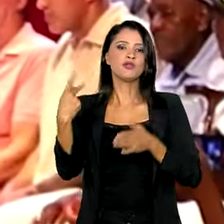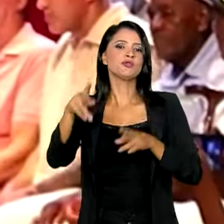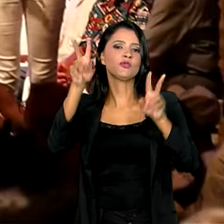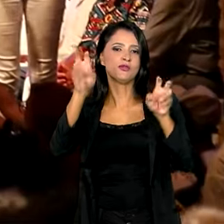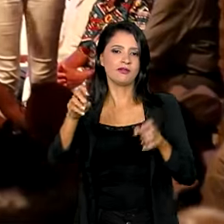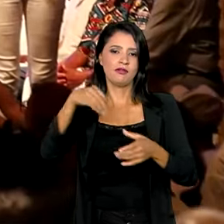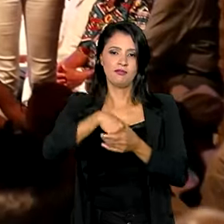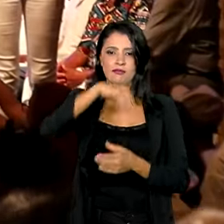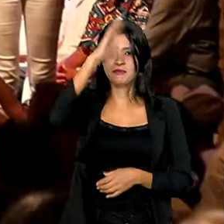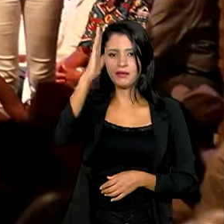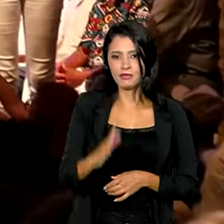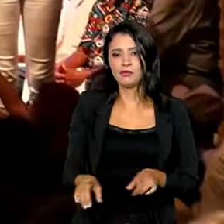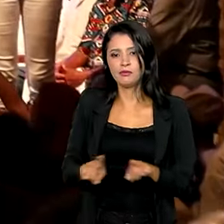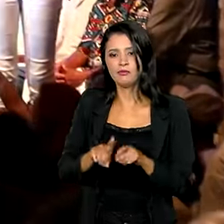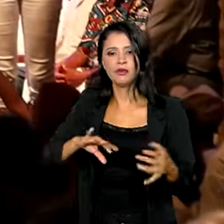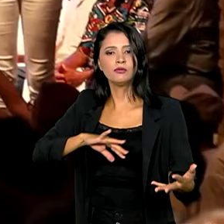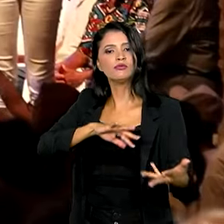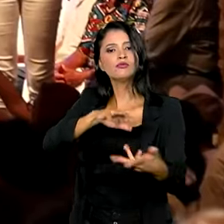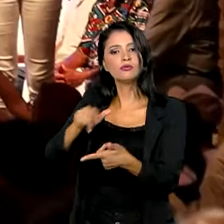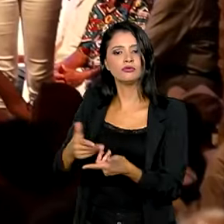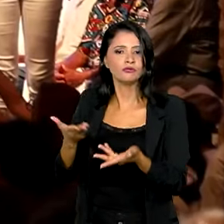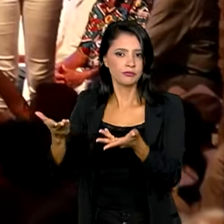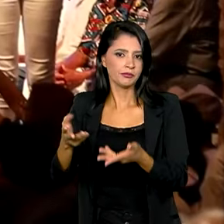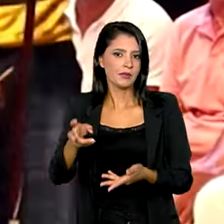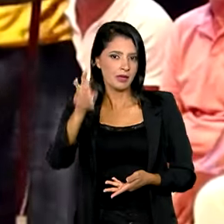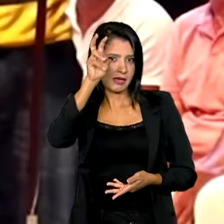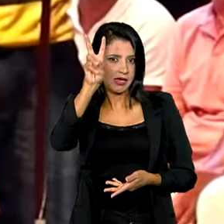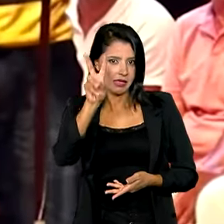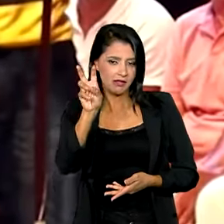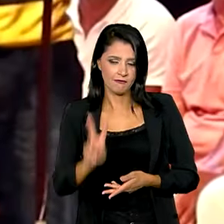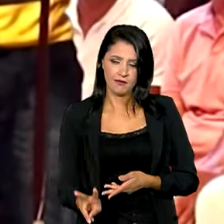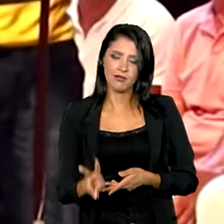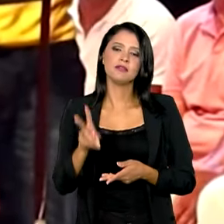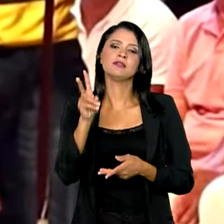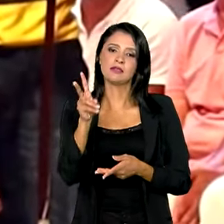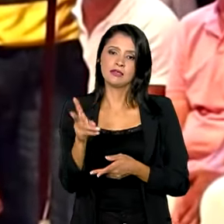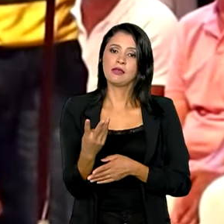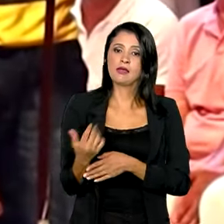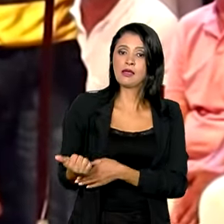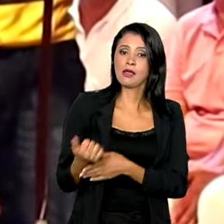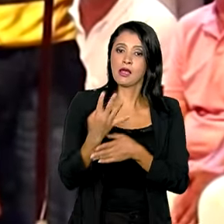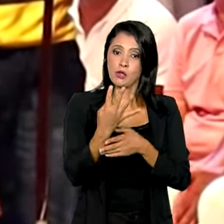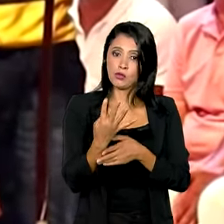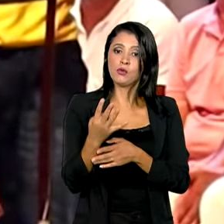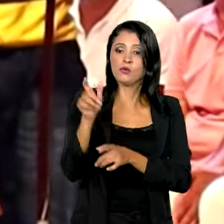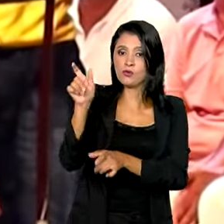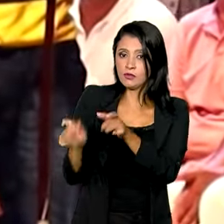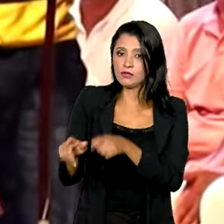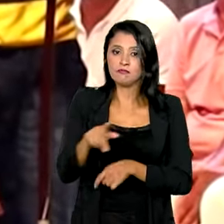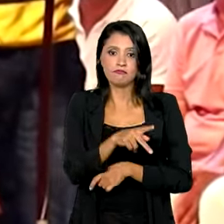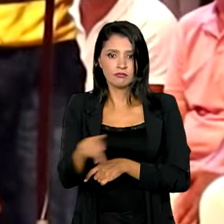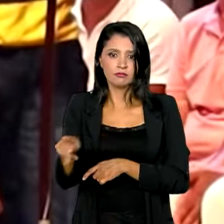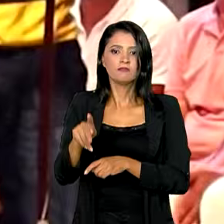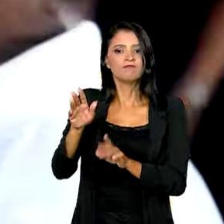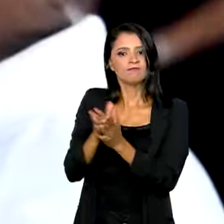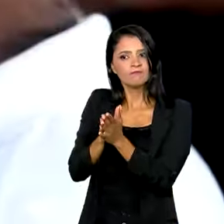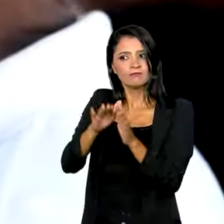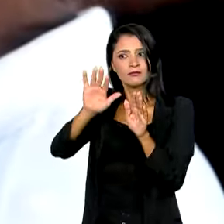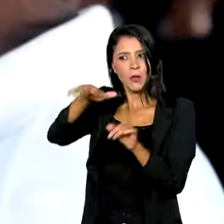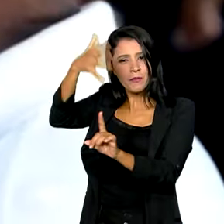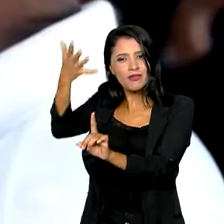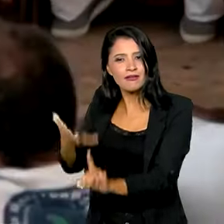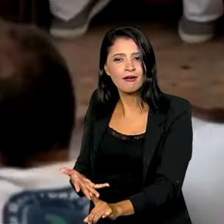no Brasil e no mundo. Nesta quinta edição, 14 mestres octogenários serão homenageados